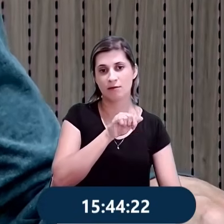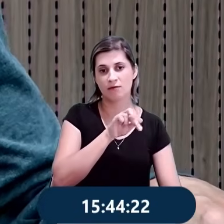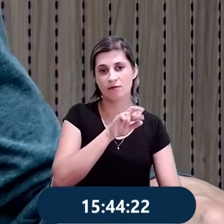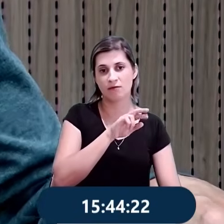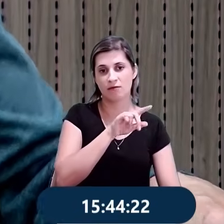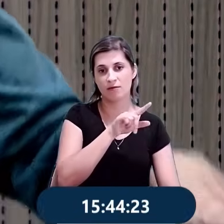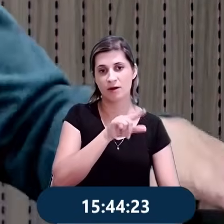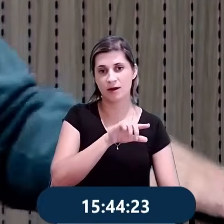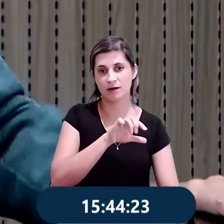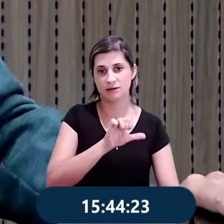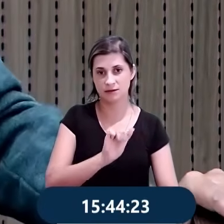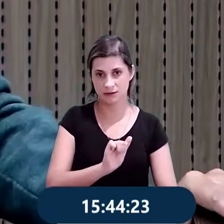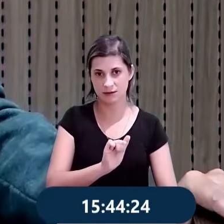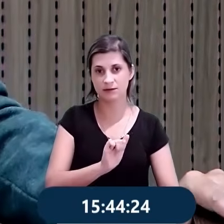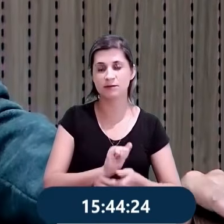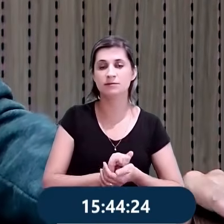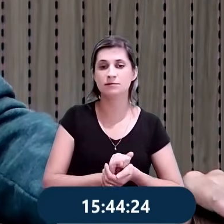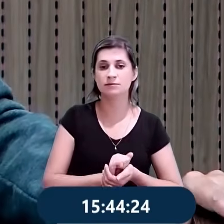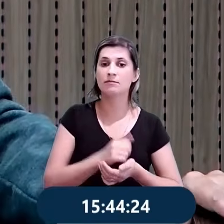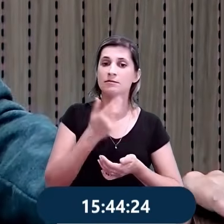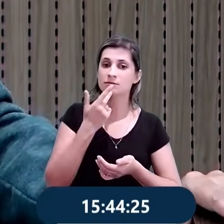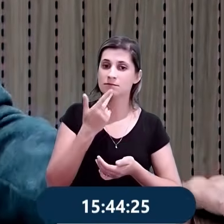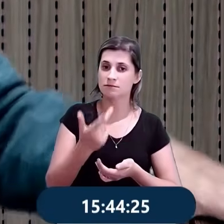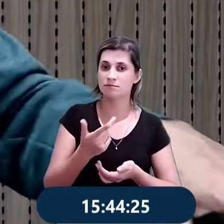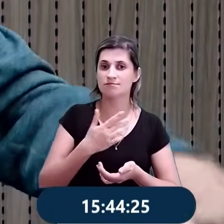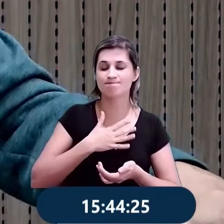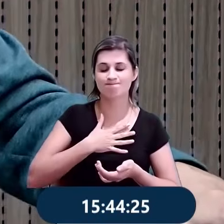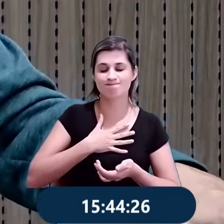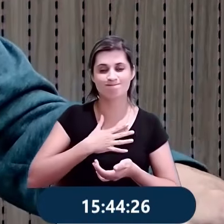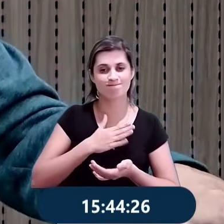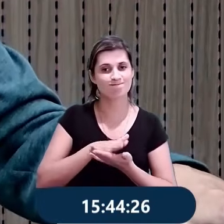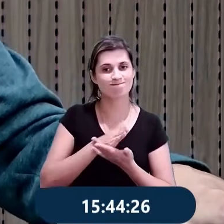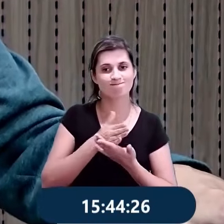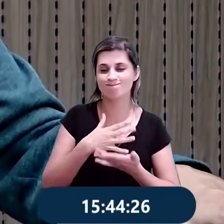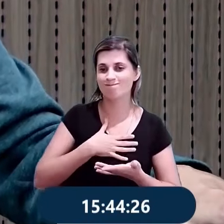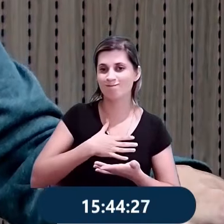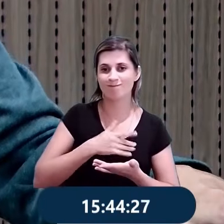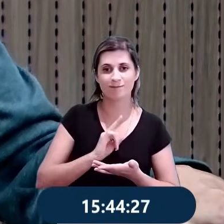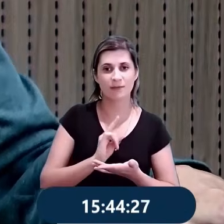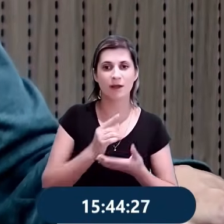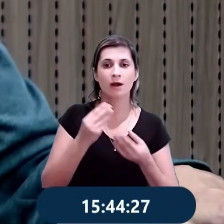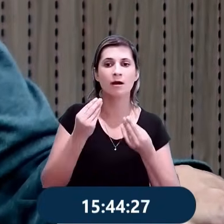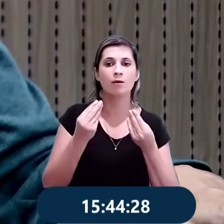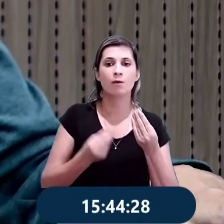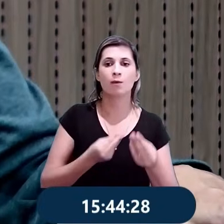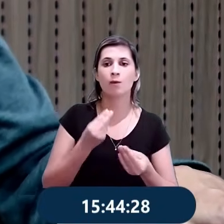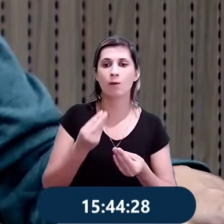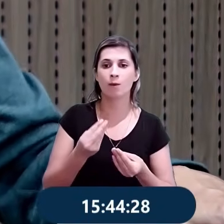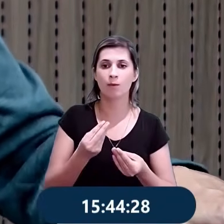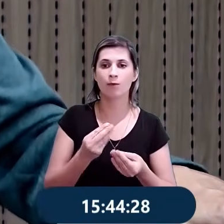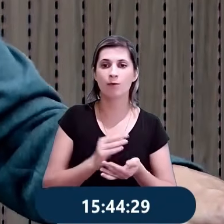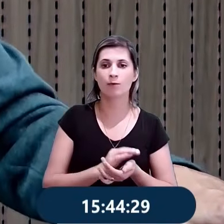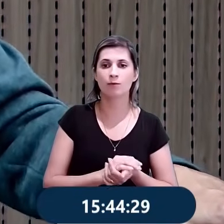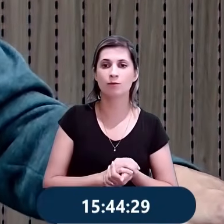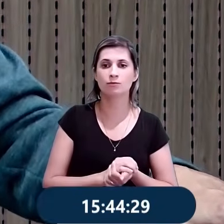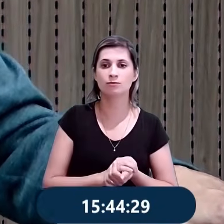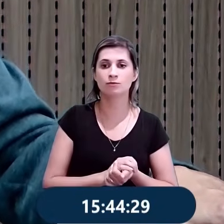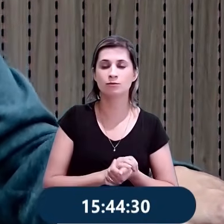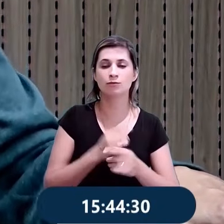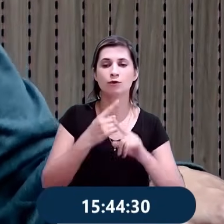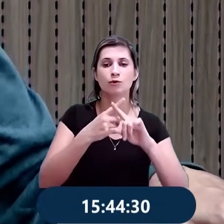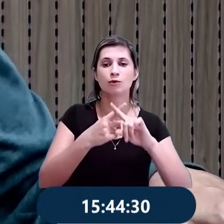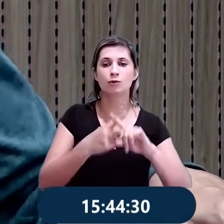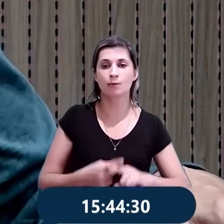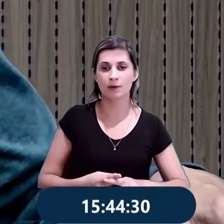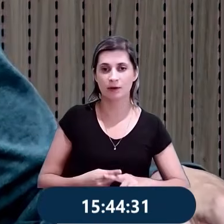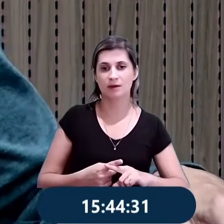relatam a insatisfação da forma que o Campeonato Varziano tem